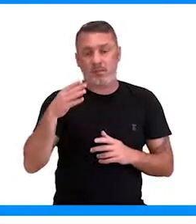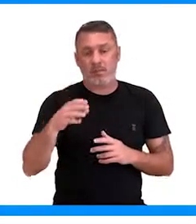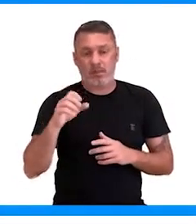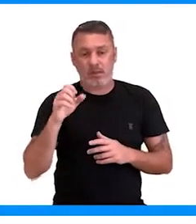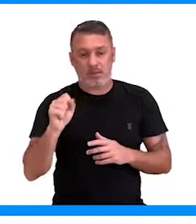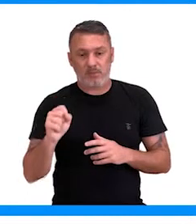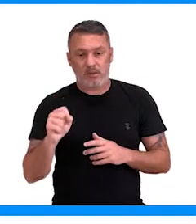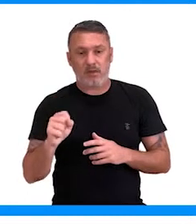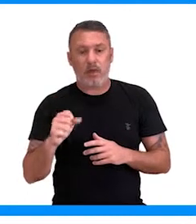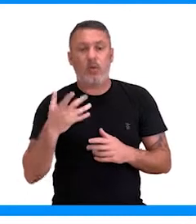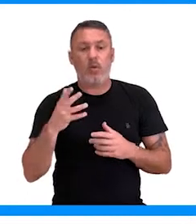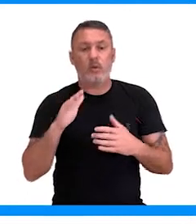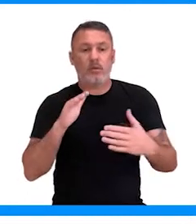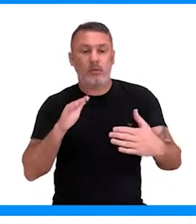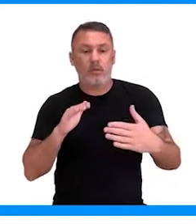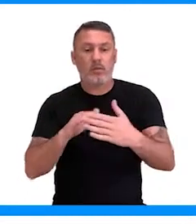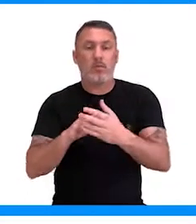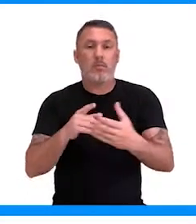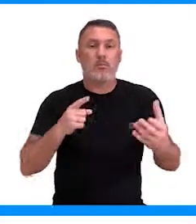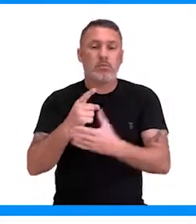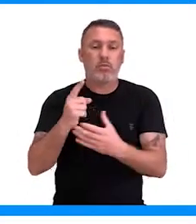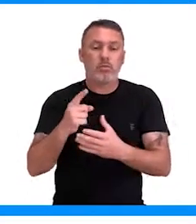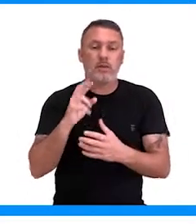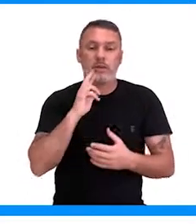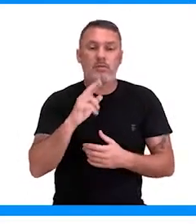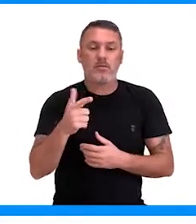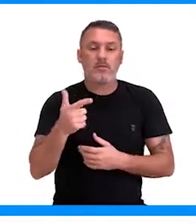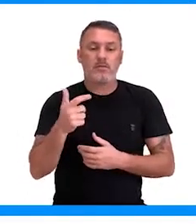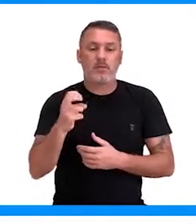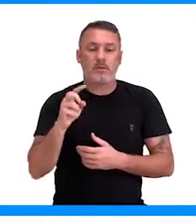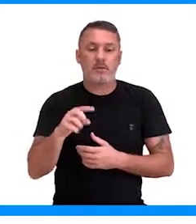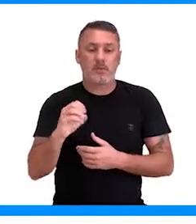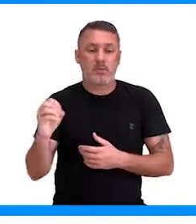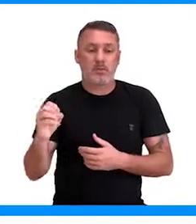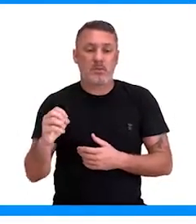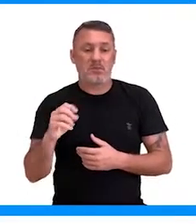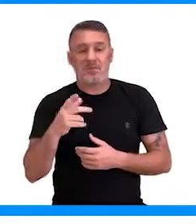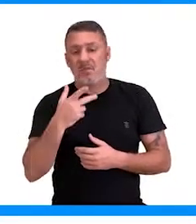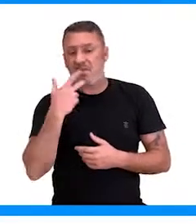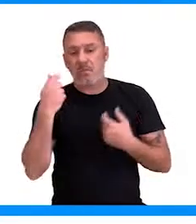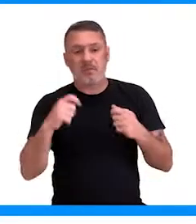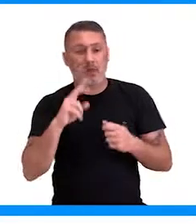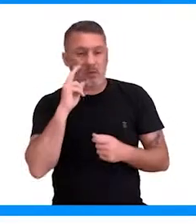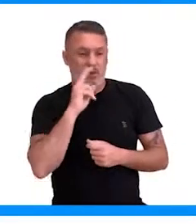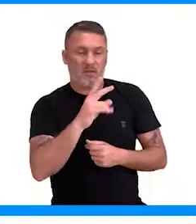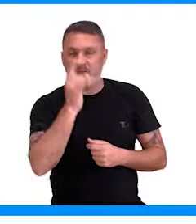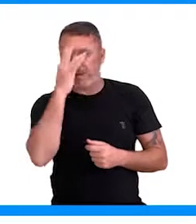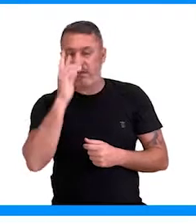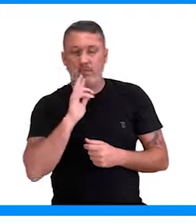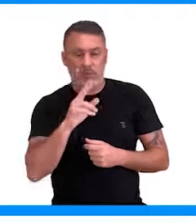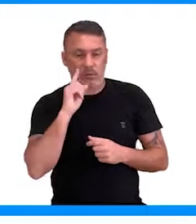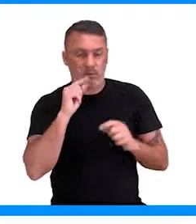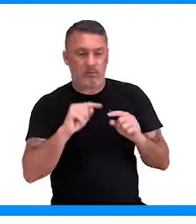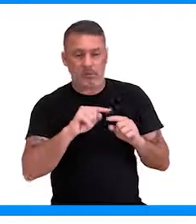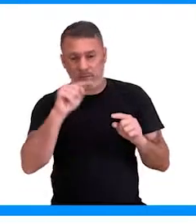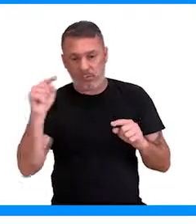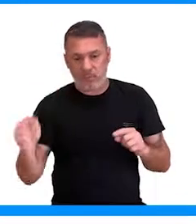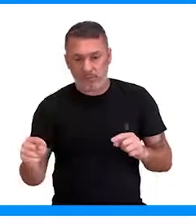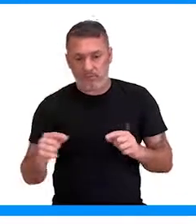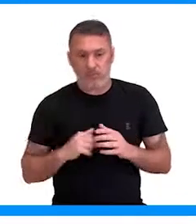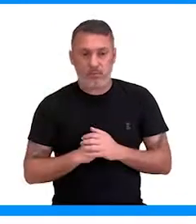dessa bala. Ele nem precisava te dizer desse 45 graus, foi generoso, tá? Nessa equação, nessa